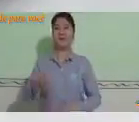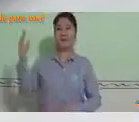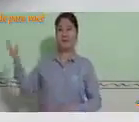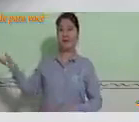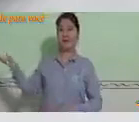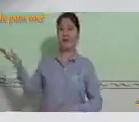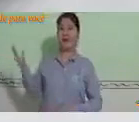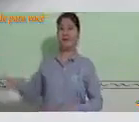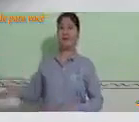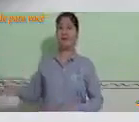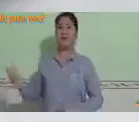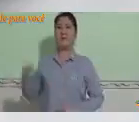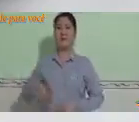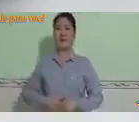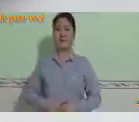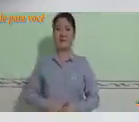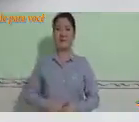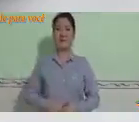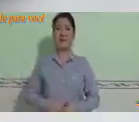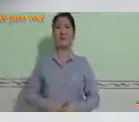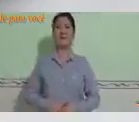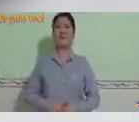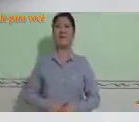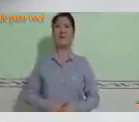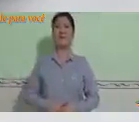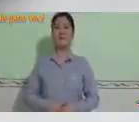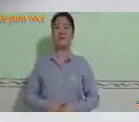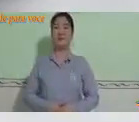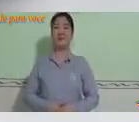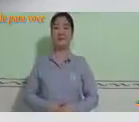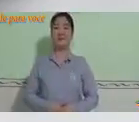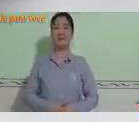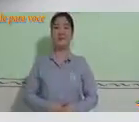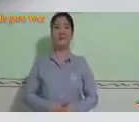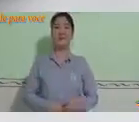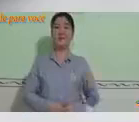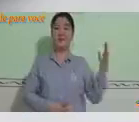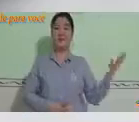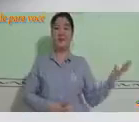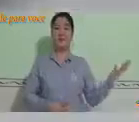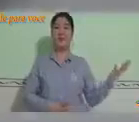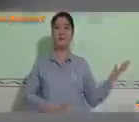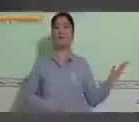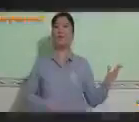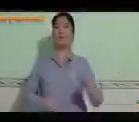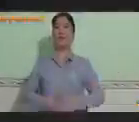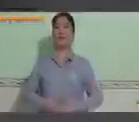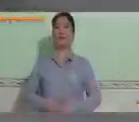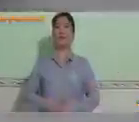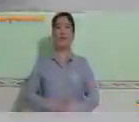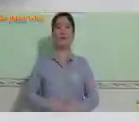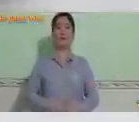Babosa 2. CORTAR 2 FOLHASD é BABOSA ou meio, como ajuda a delma a